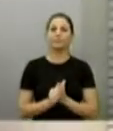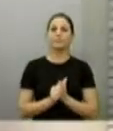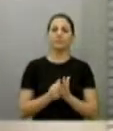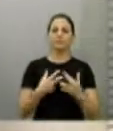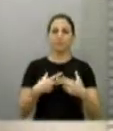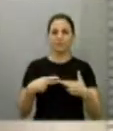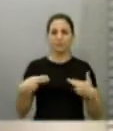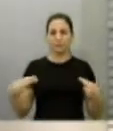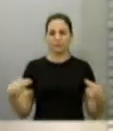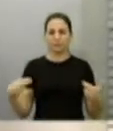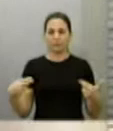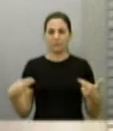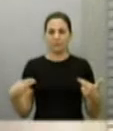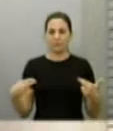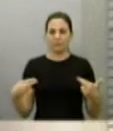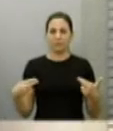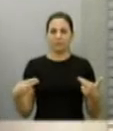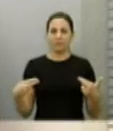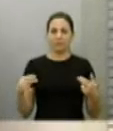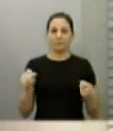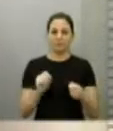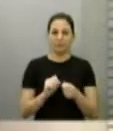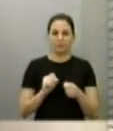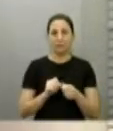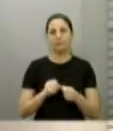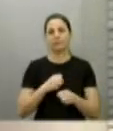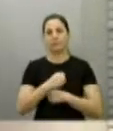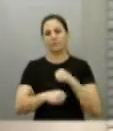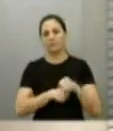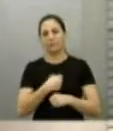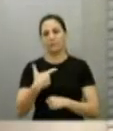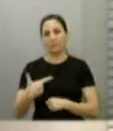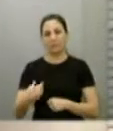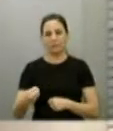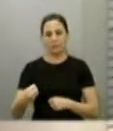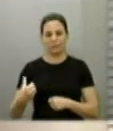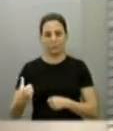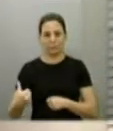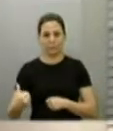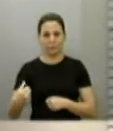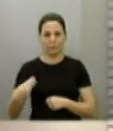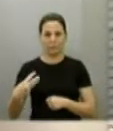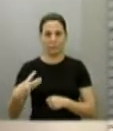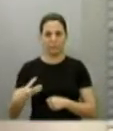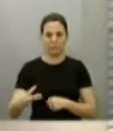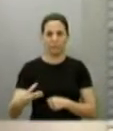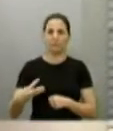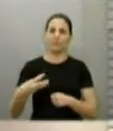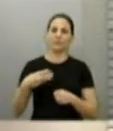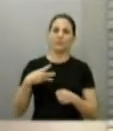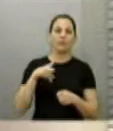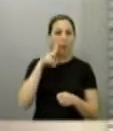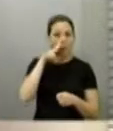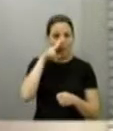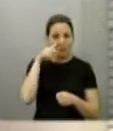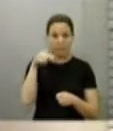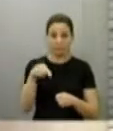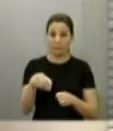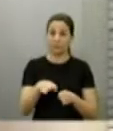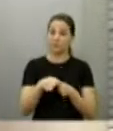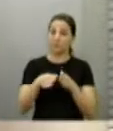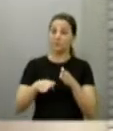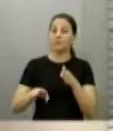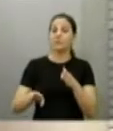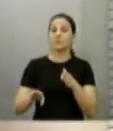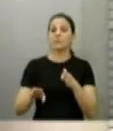Inúmeras ações fizemos no ano de 2013 no sentido de fortalecer o Poder Legislativo enquanto